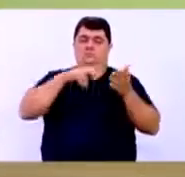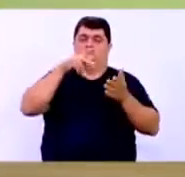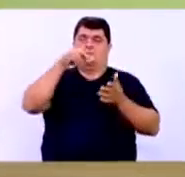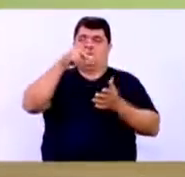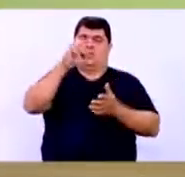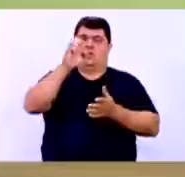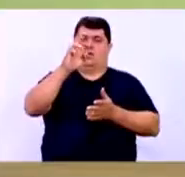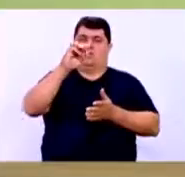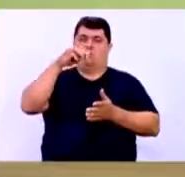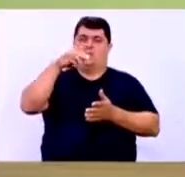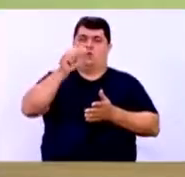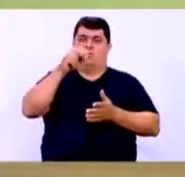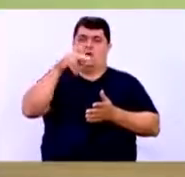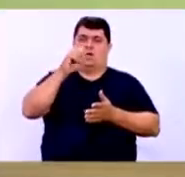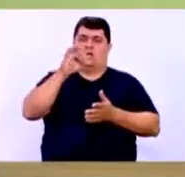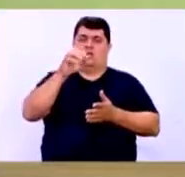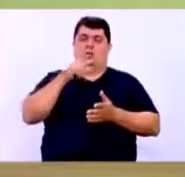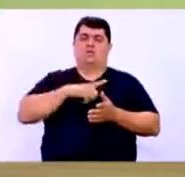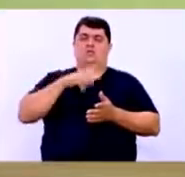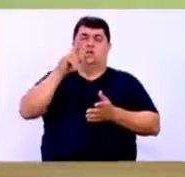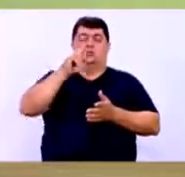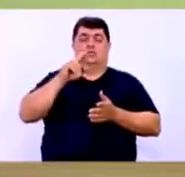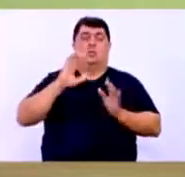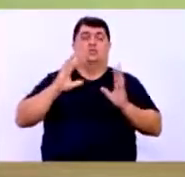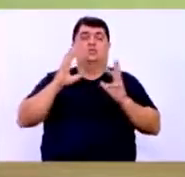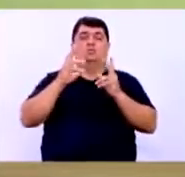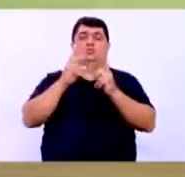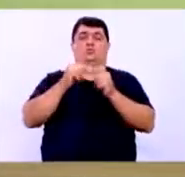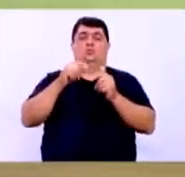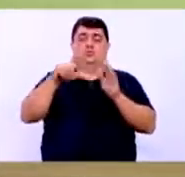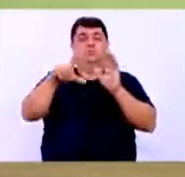é o mais adotado, né? Inclusive